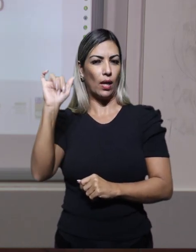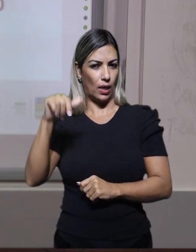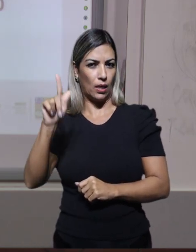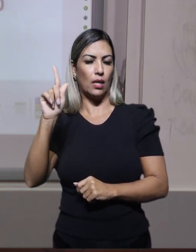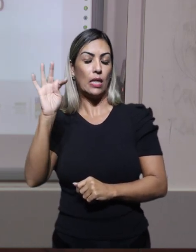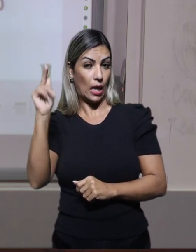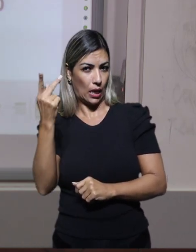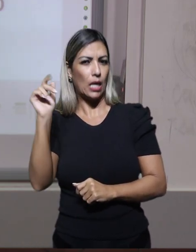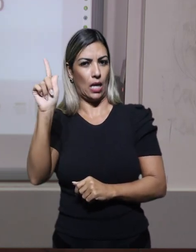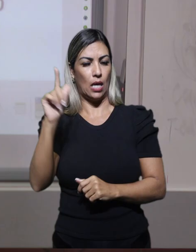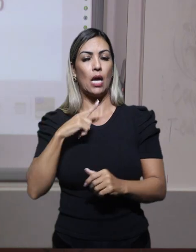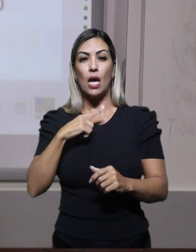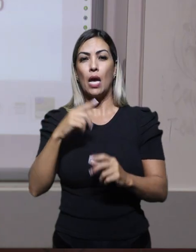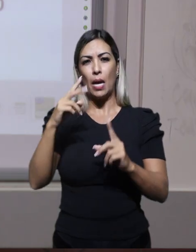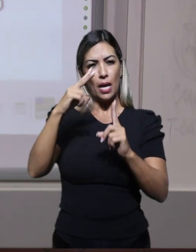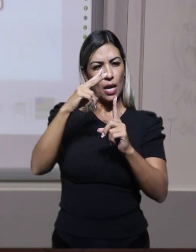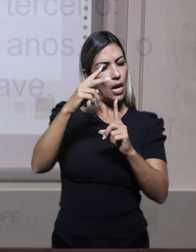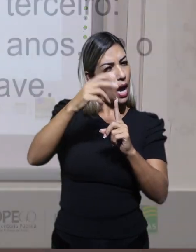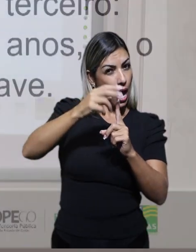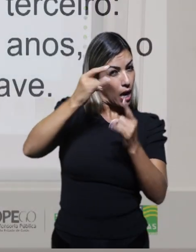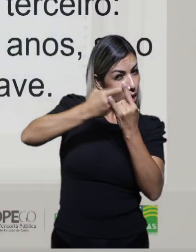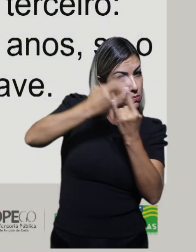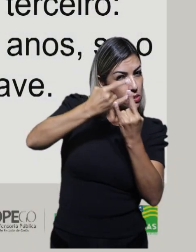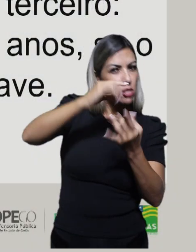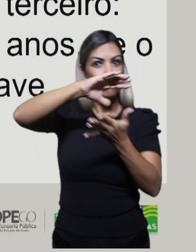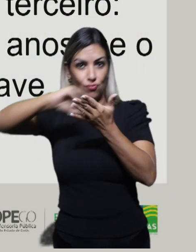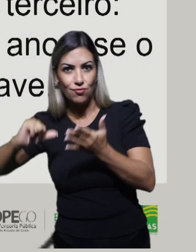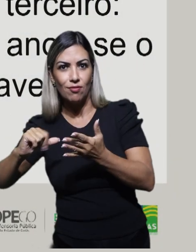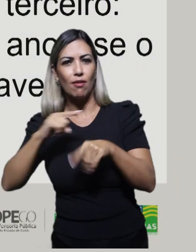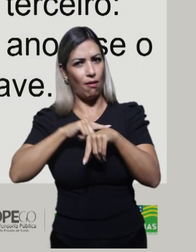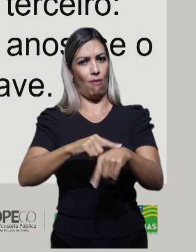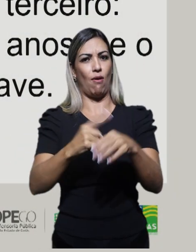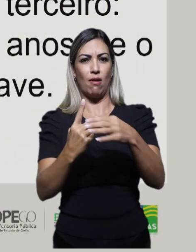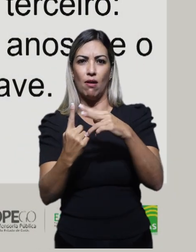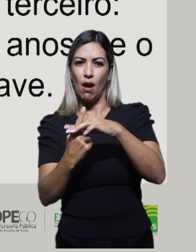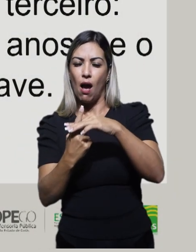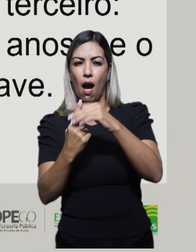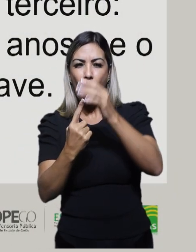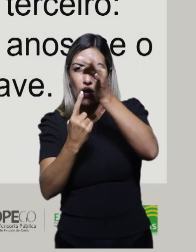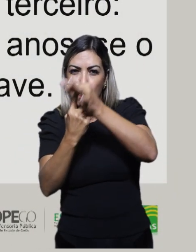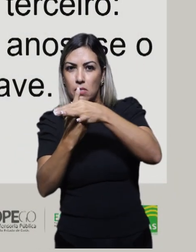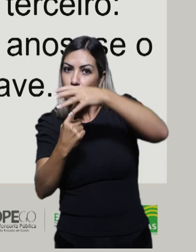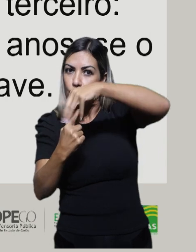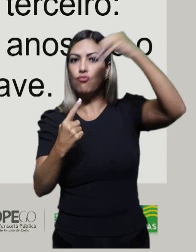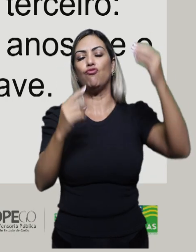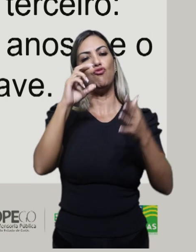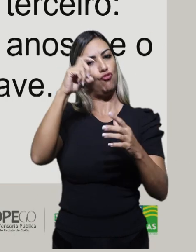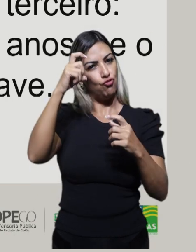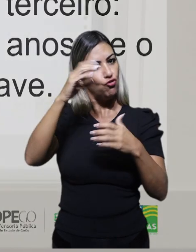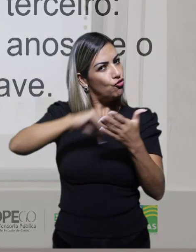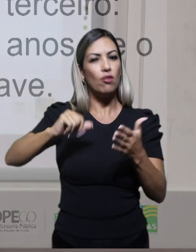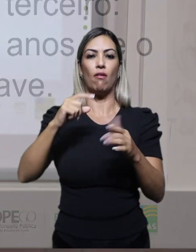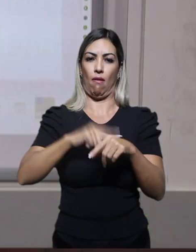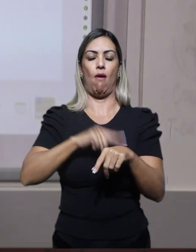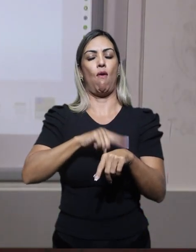durante o ato sexual. Bom, agora esse crime que nós vamos tratar é um dos